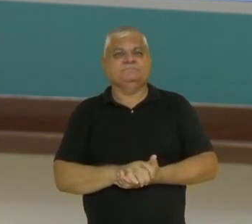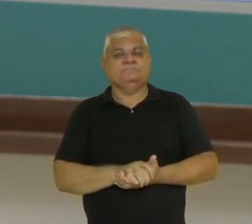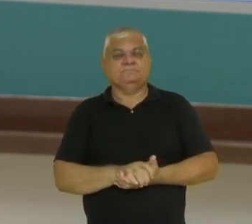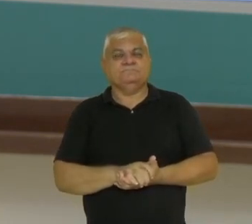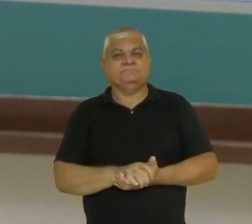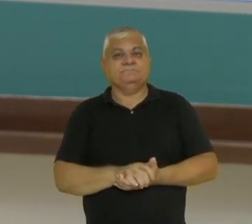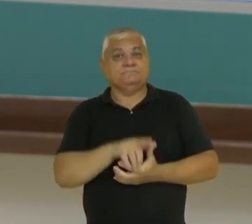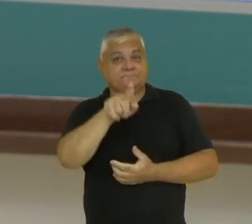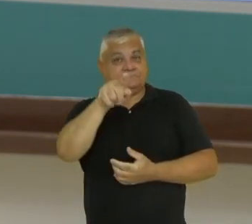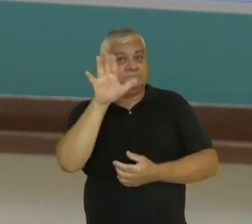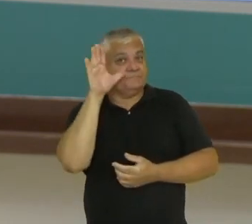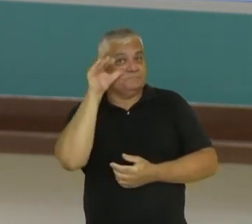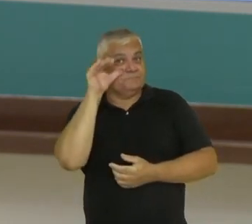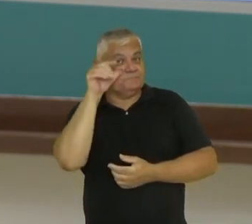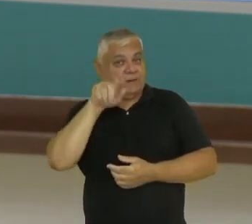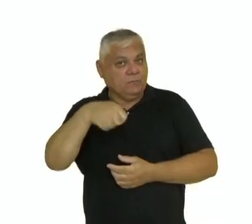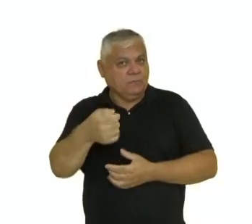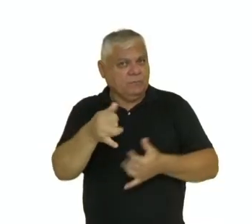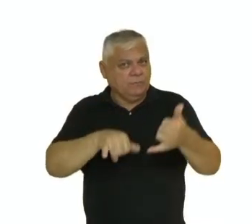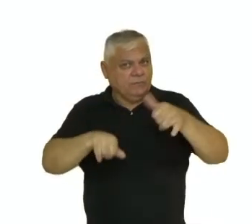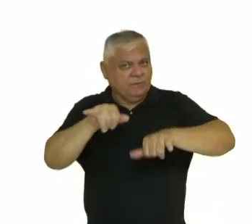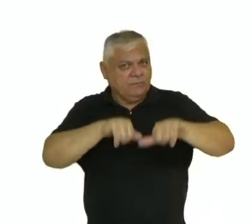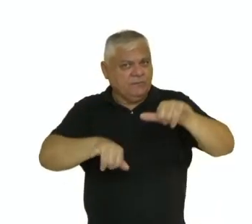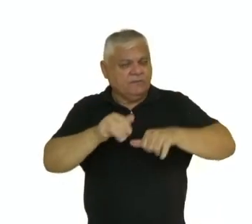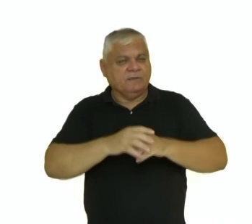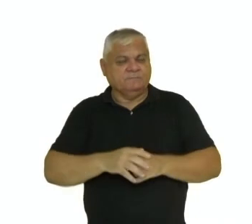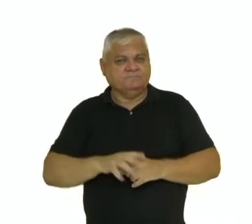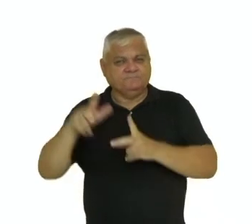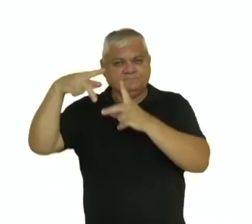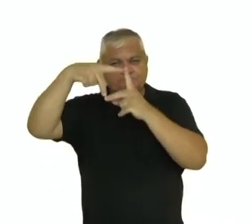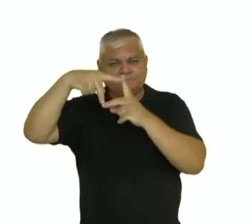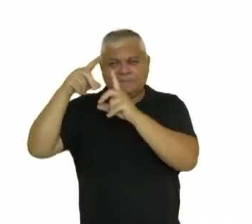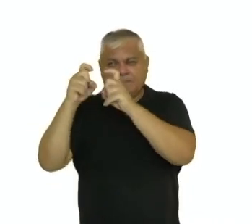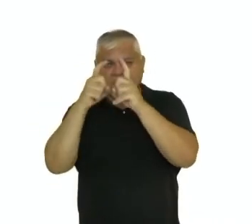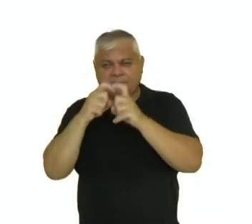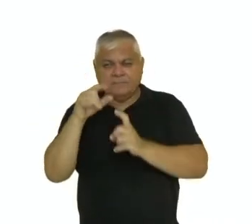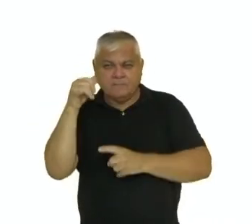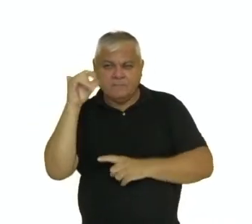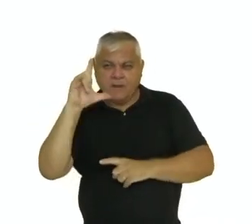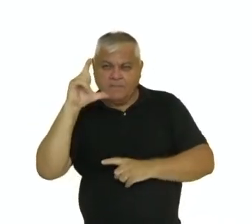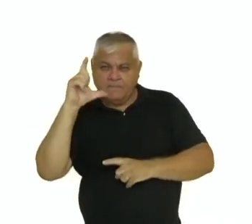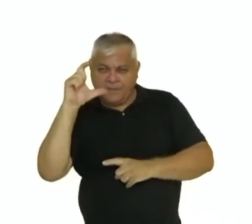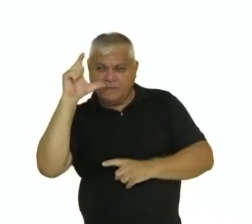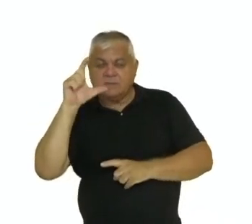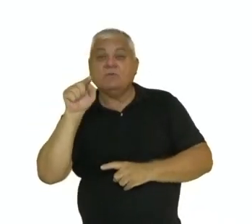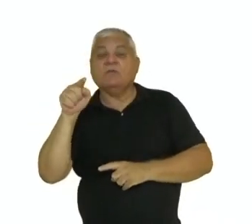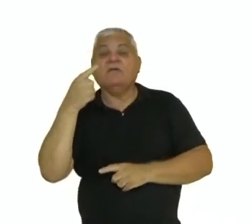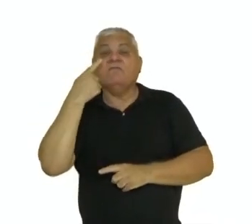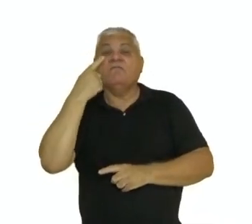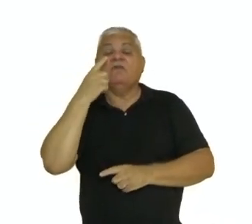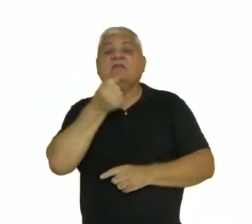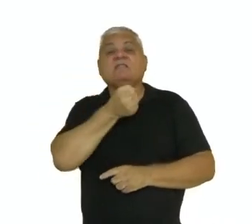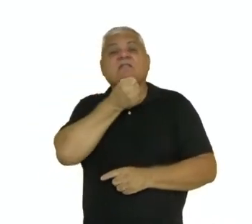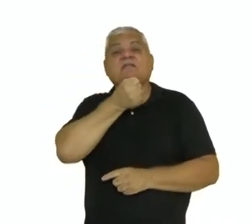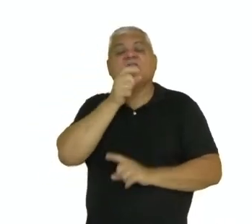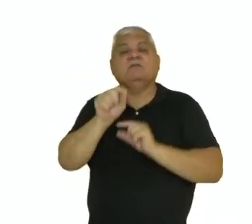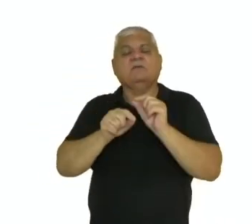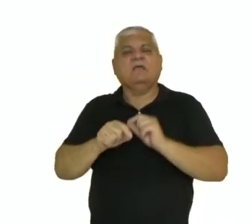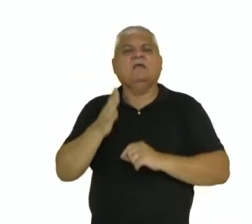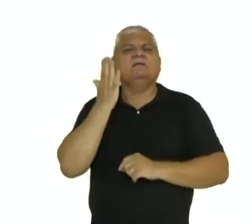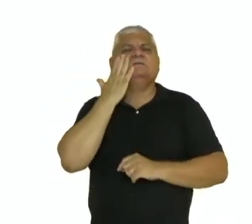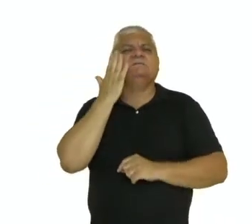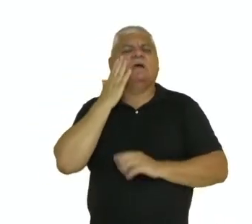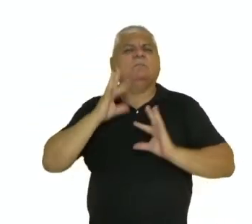E uma curiosidade sobre a química. Então, através do QR Code, você pode acessar essa reportagem que fala o seguinte, como sabemos que tudo